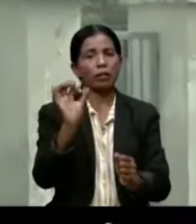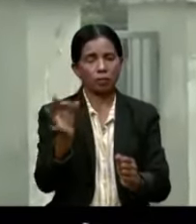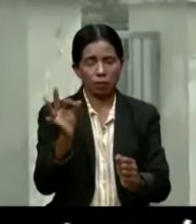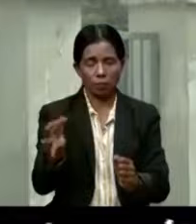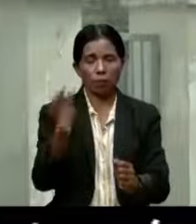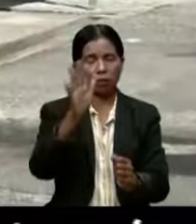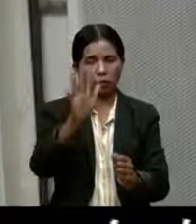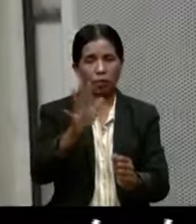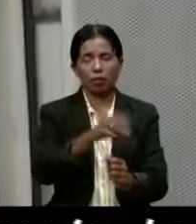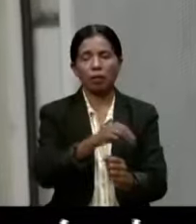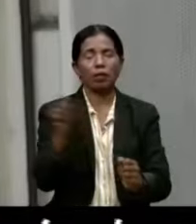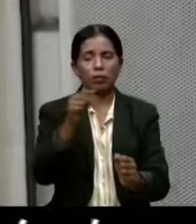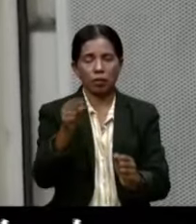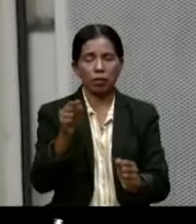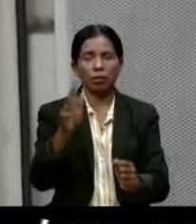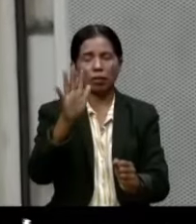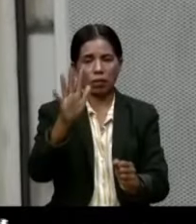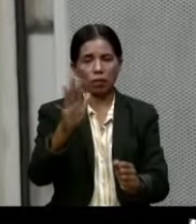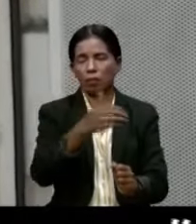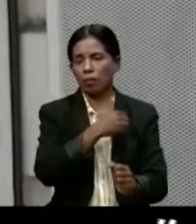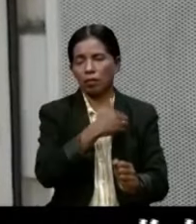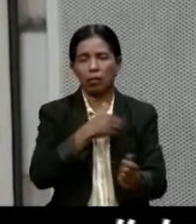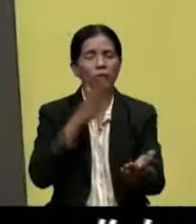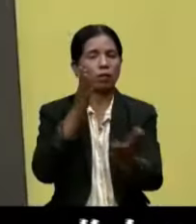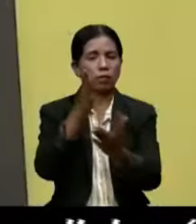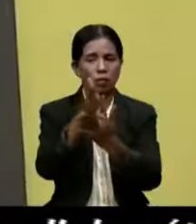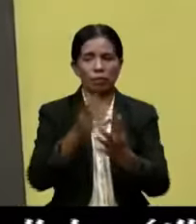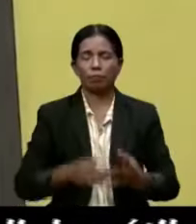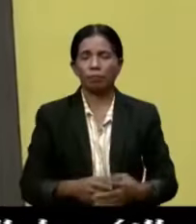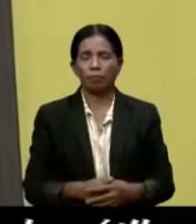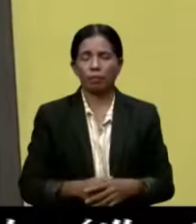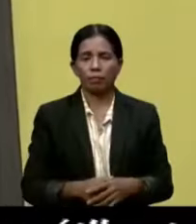não falta por cento Lima, mas acesso, equipa cobertura, GMN.